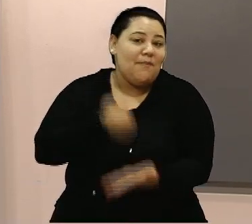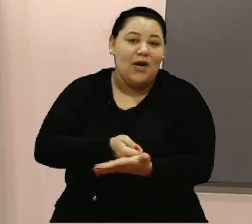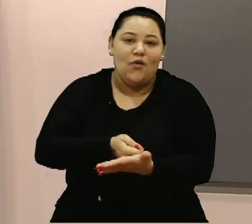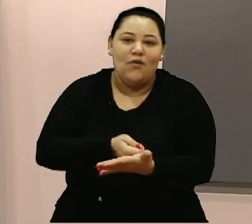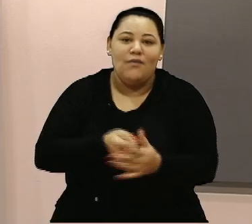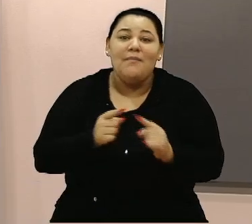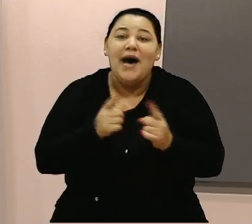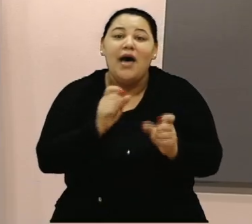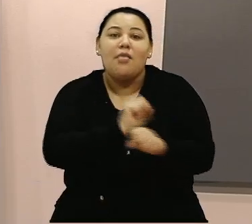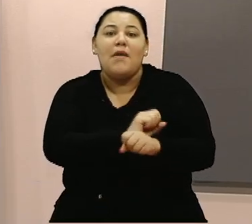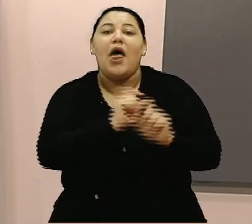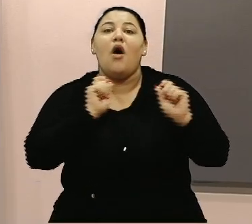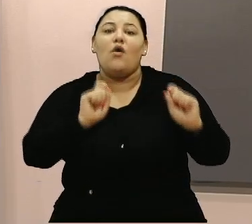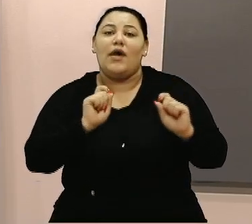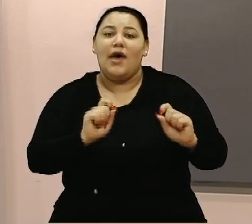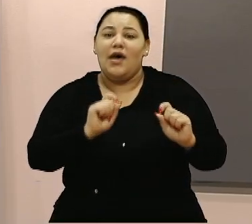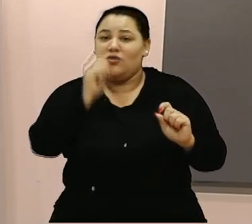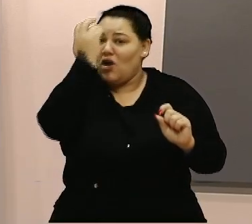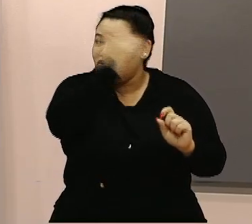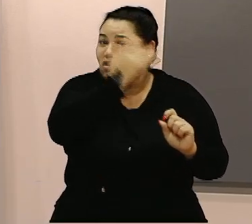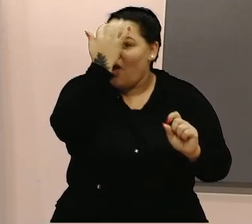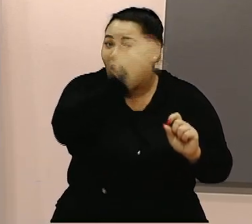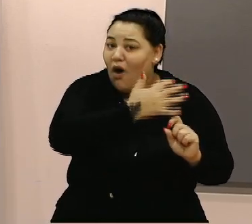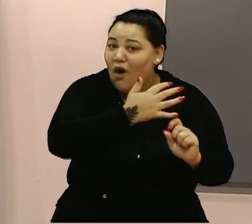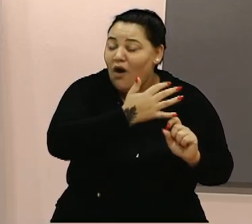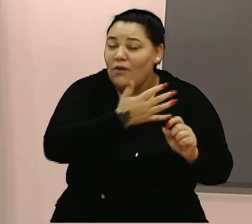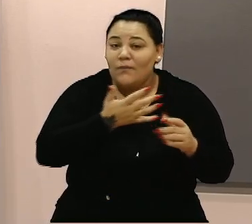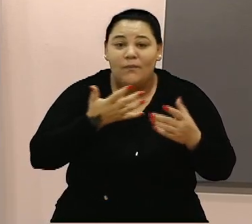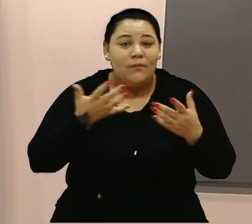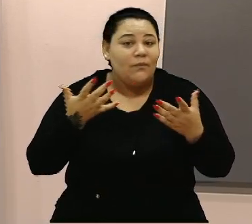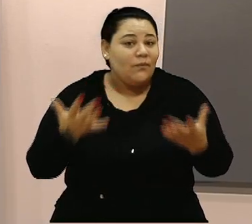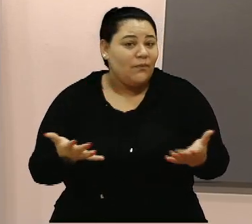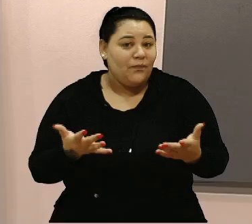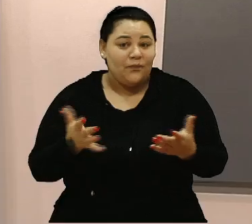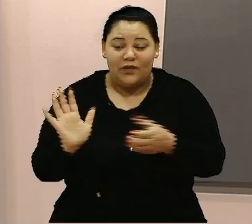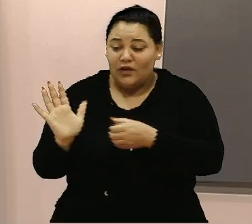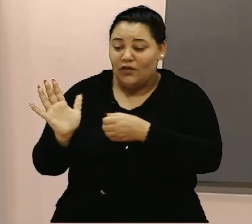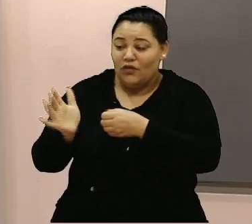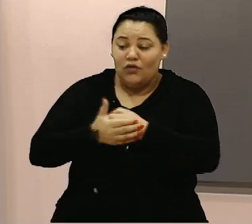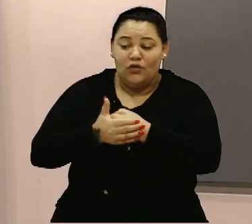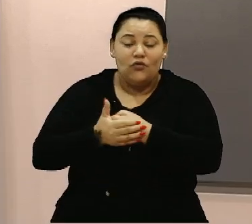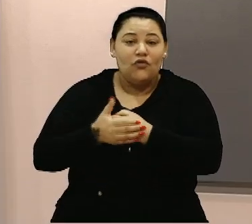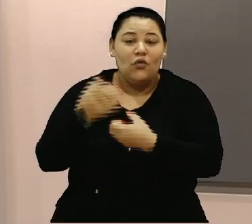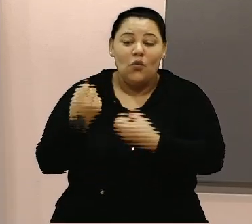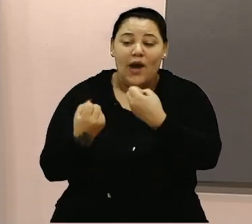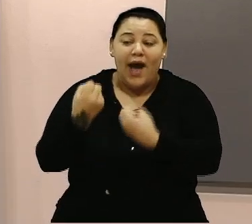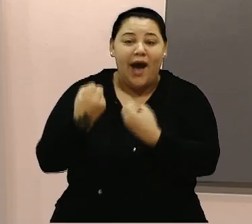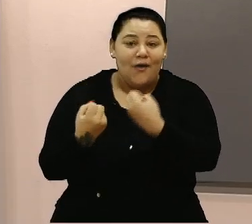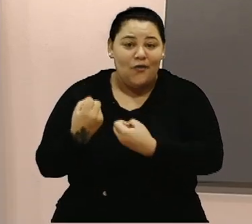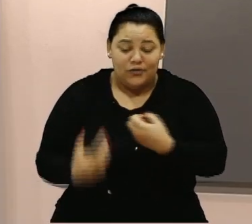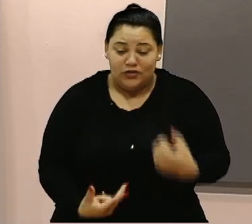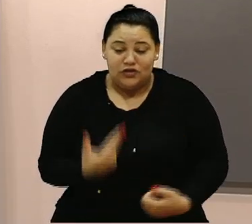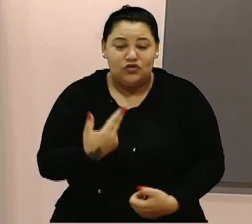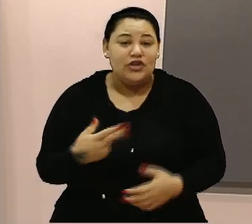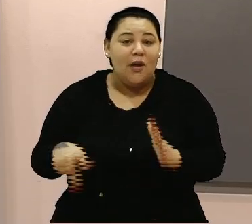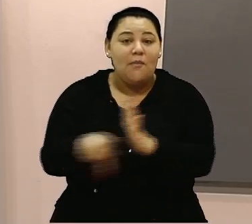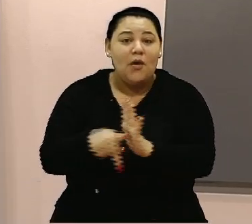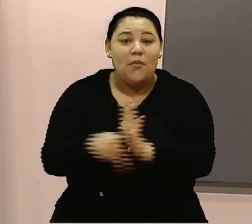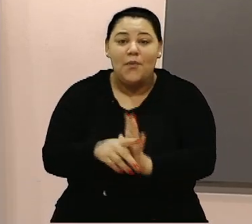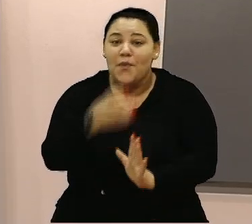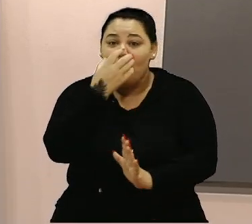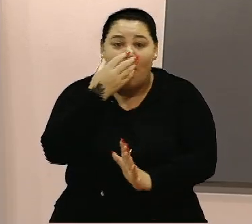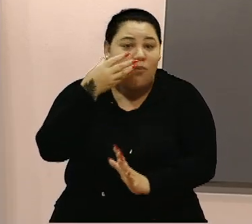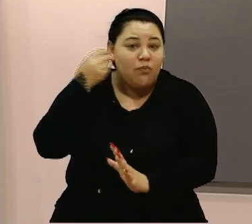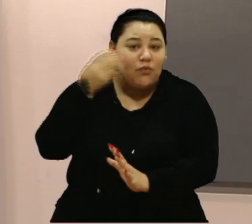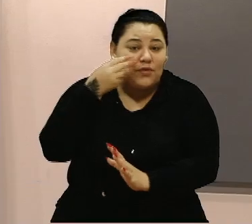quê do Adiló, se ele esconde um castramóvel que veio também pela ONG Vida,